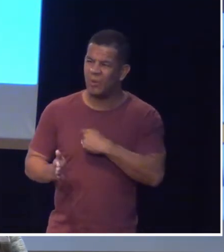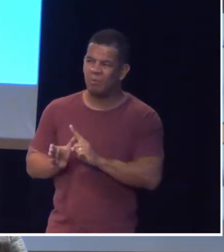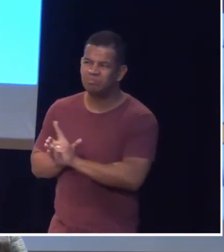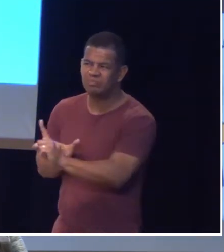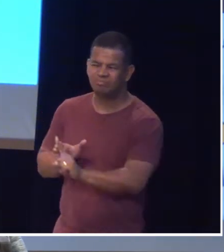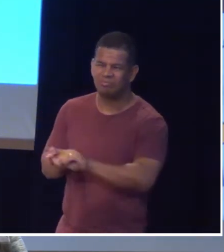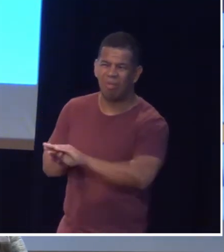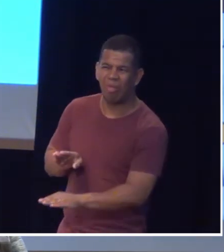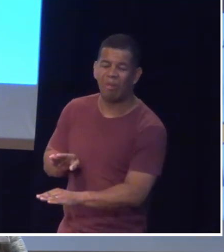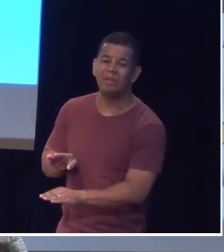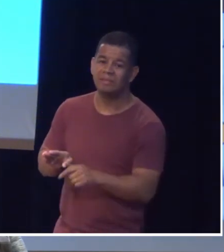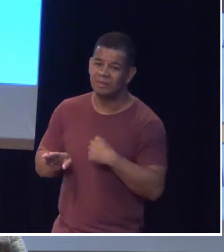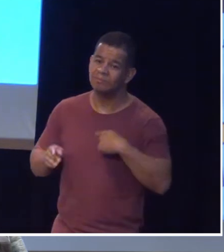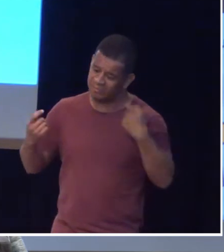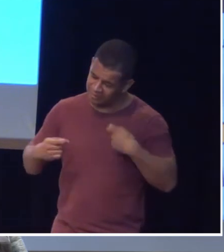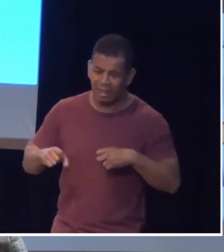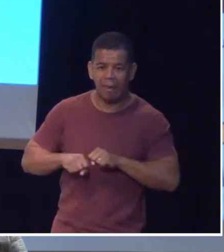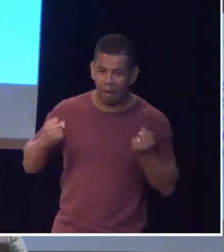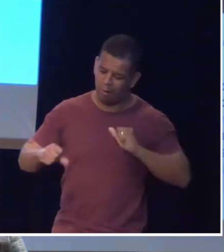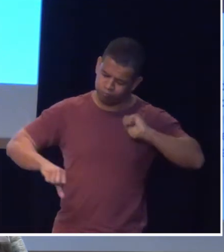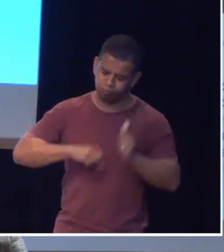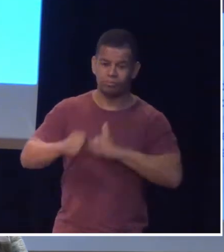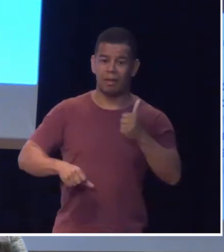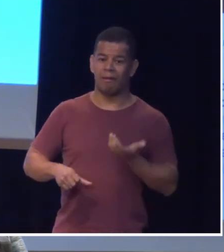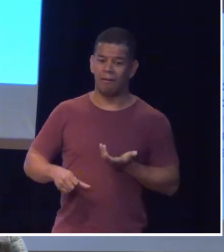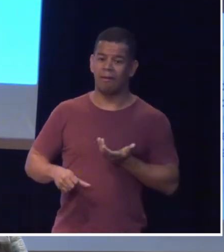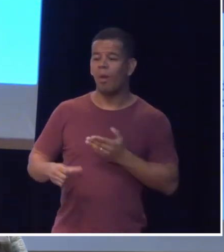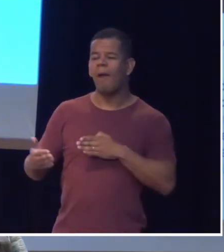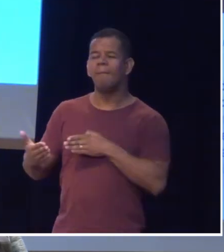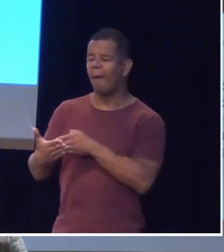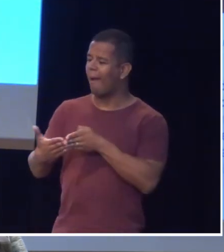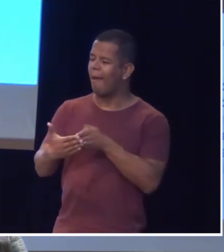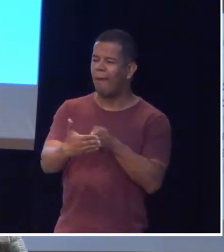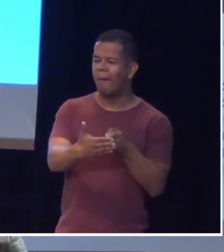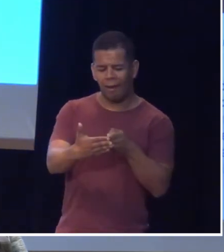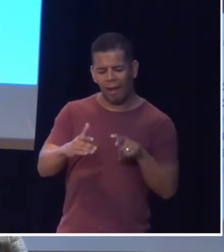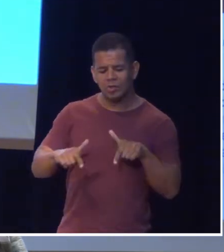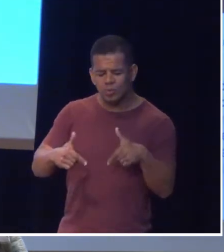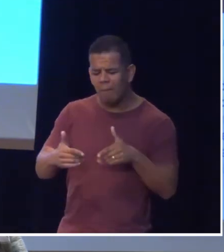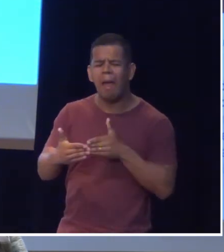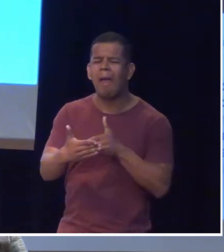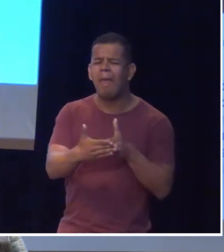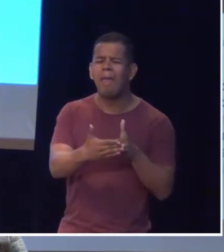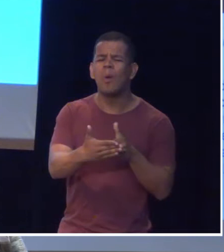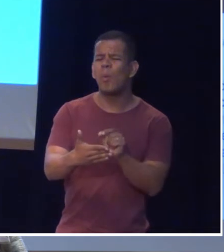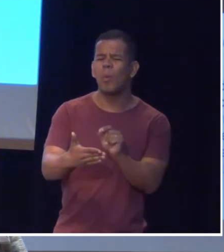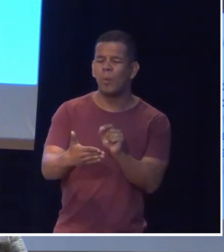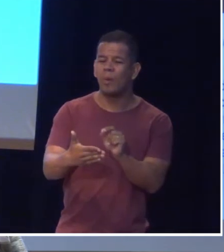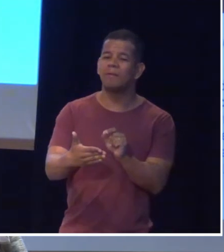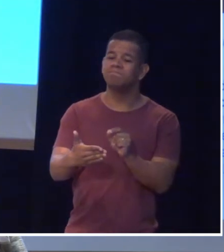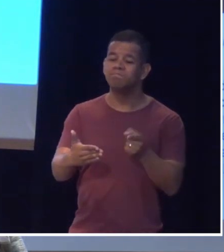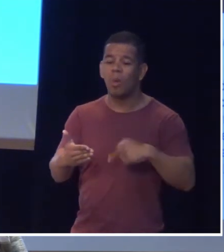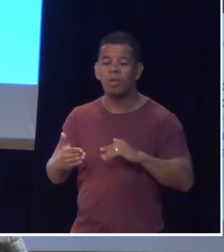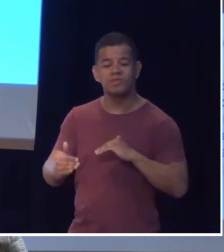barreiras atitudinais são barreiras que, de fato, nos impedem, né, de trazer uma série de